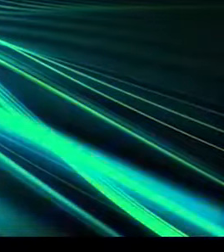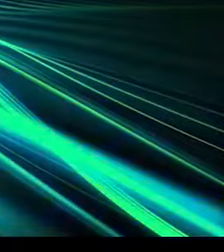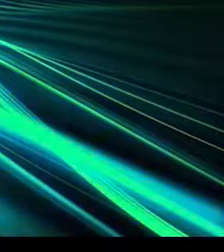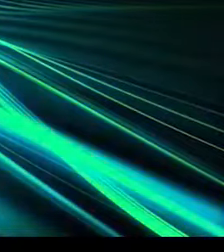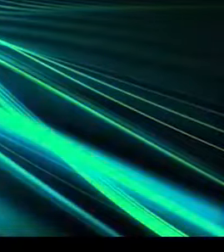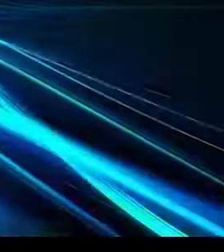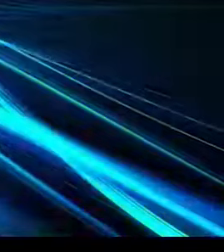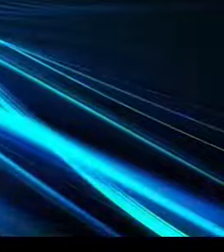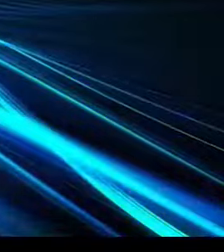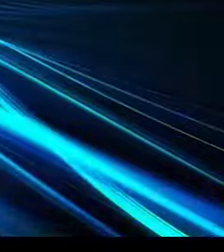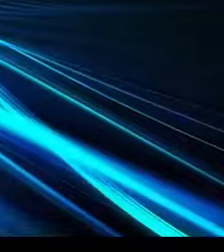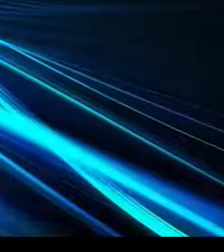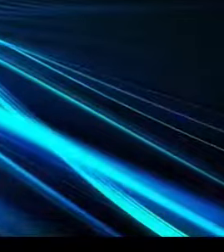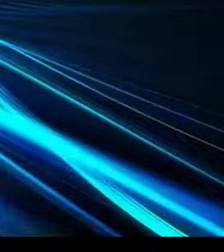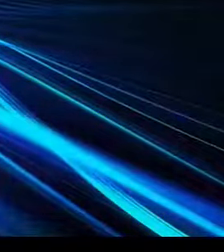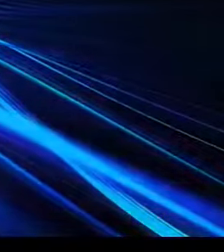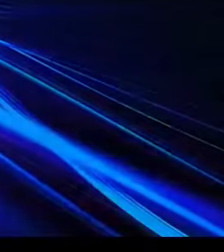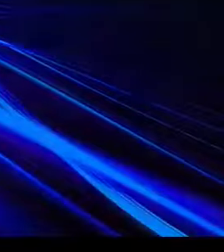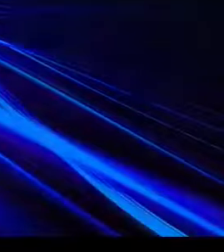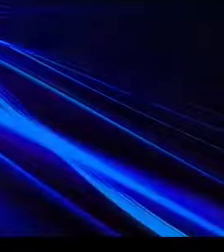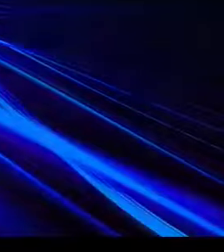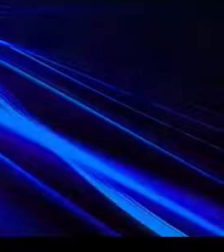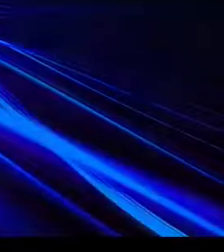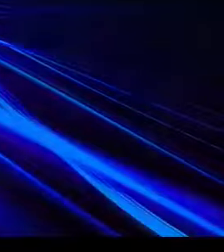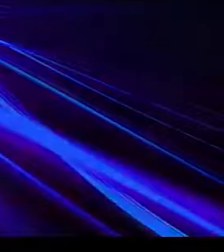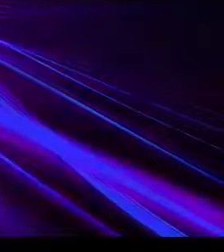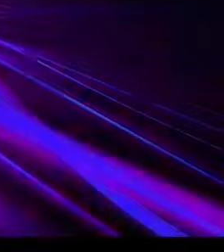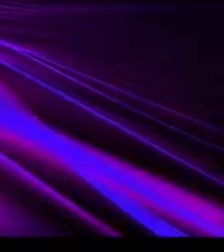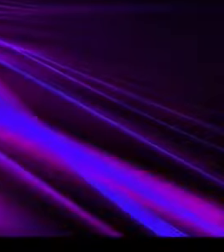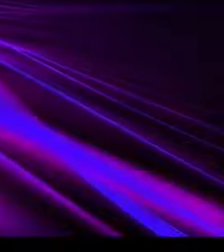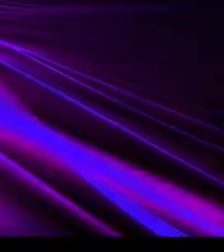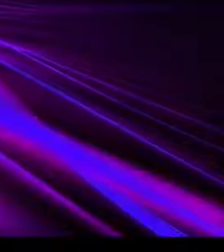I join them in their singing,